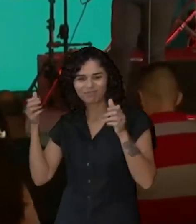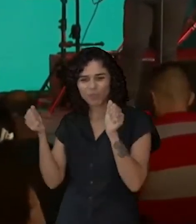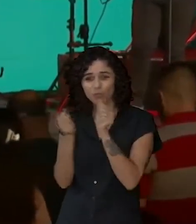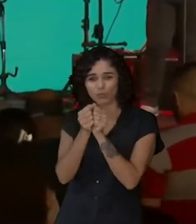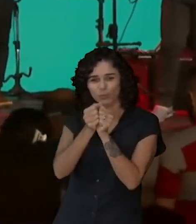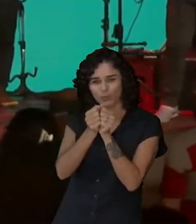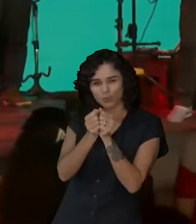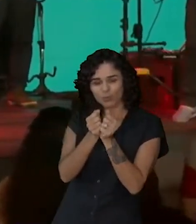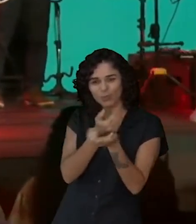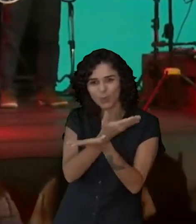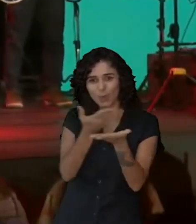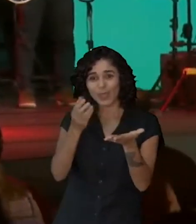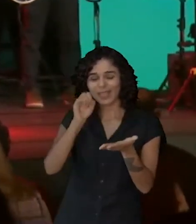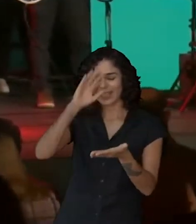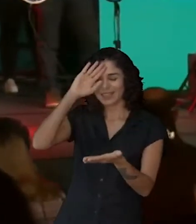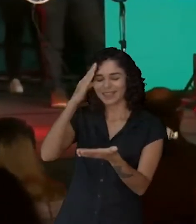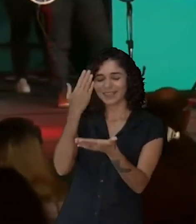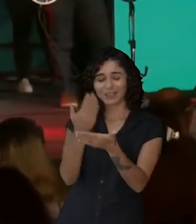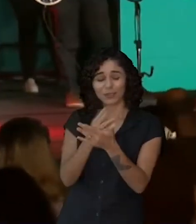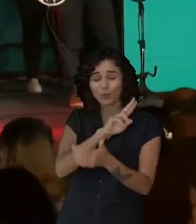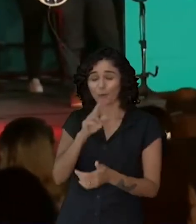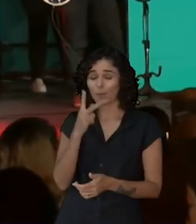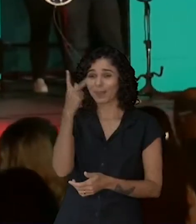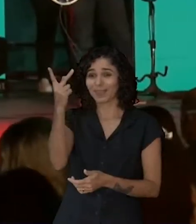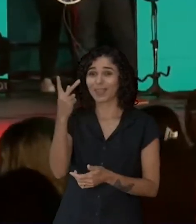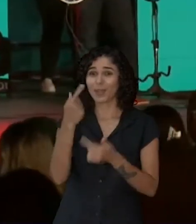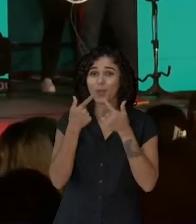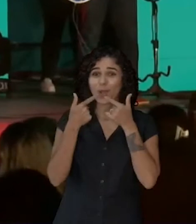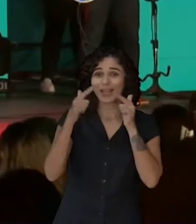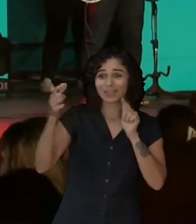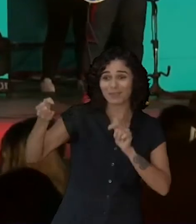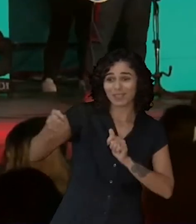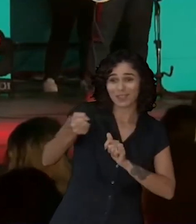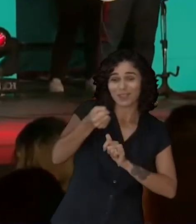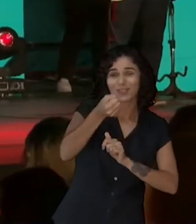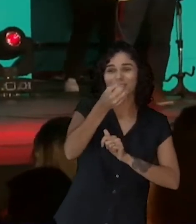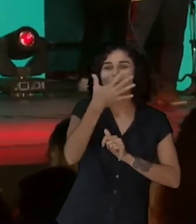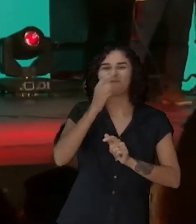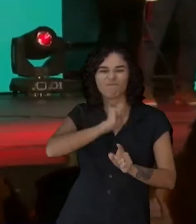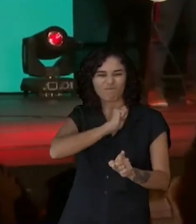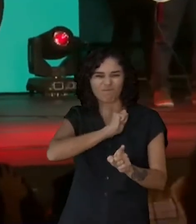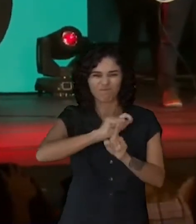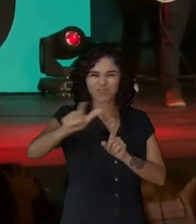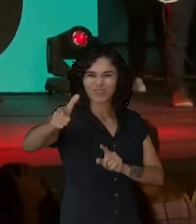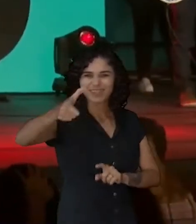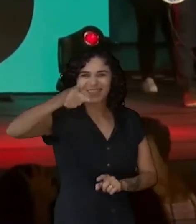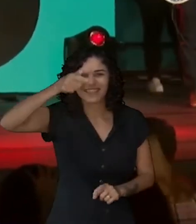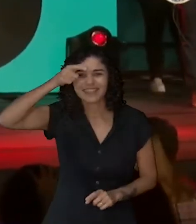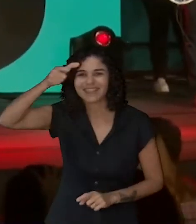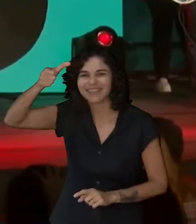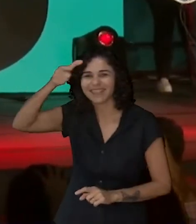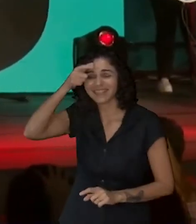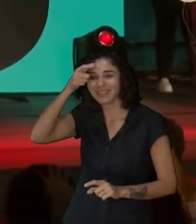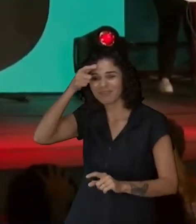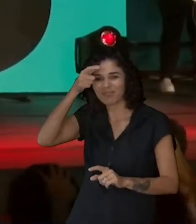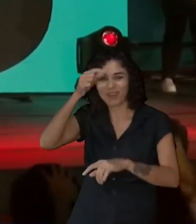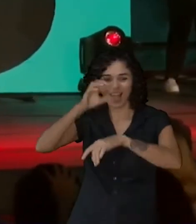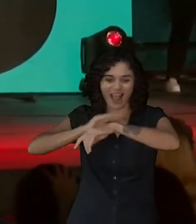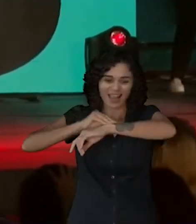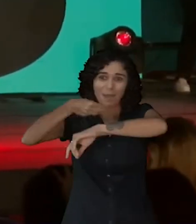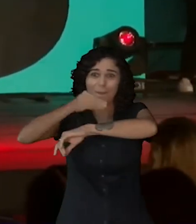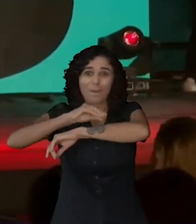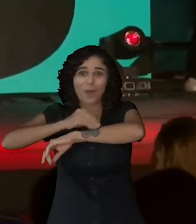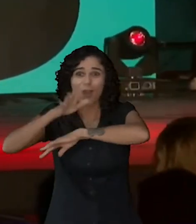nome falarão em novas línguas, expulsarão demônios, purificarão leprosos,